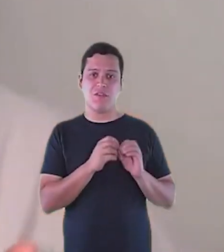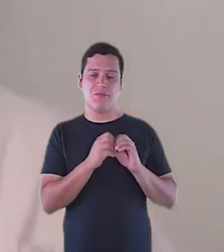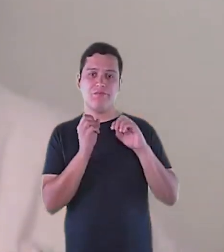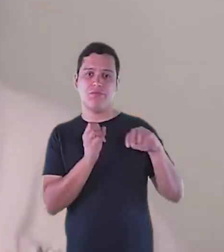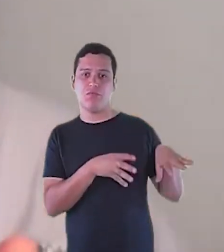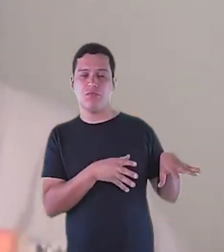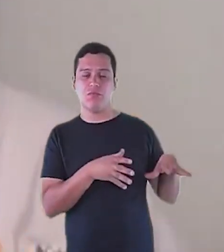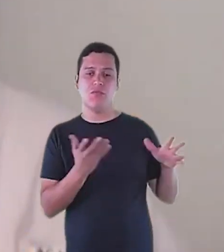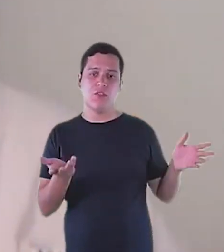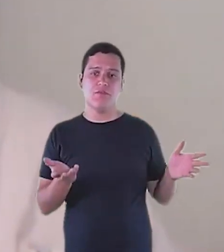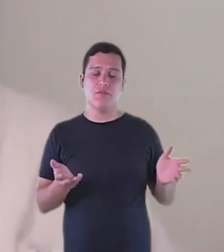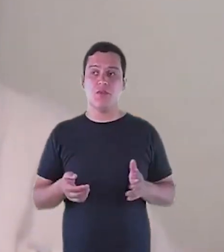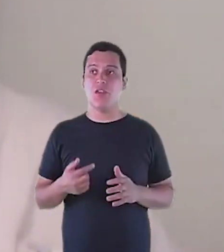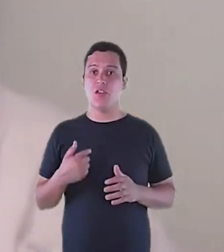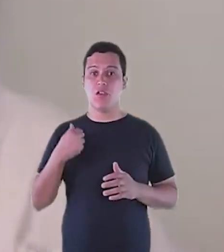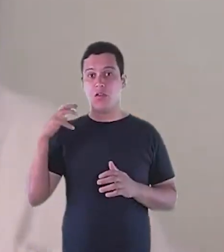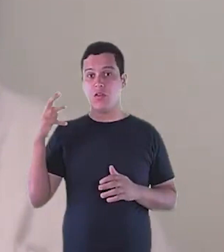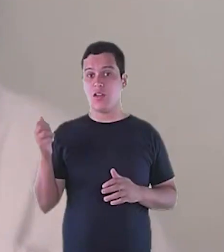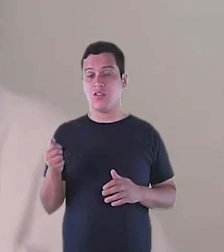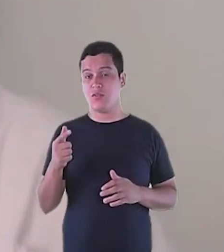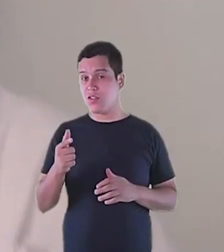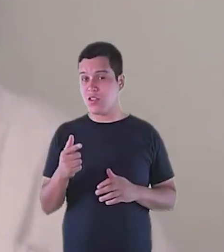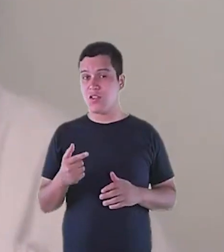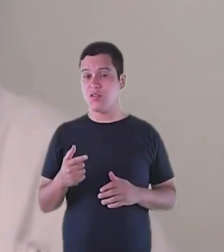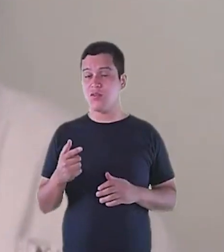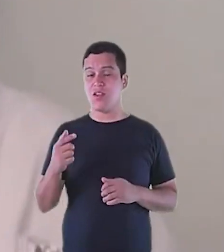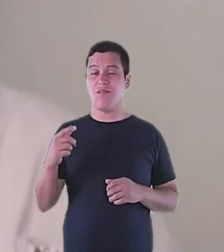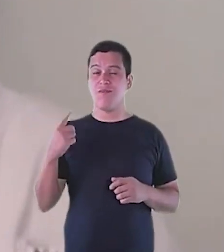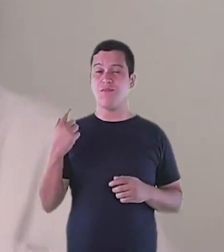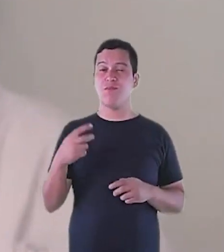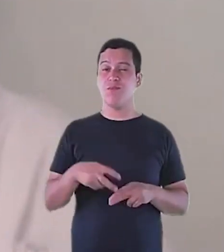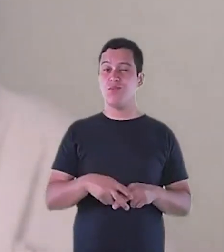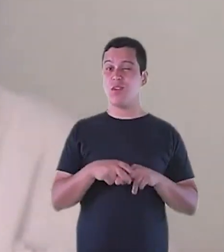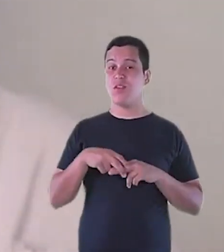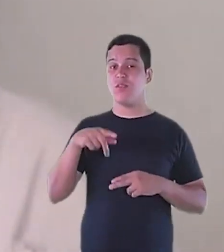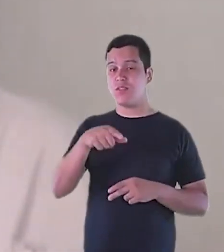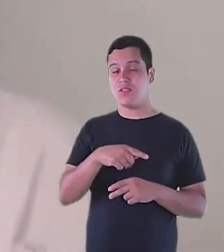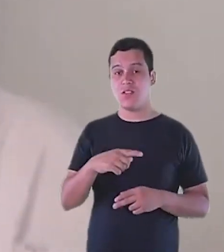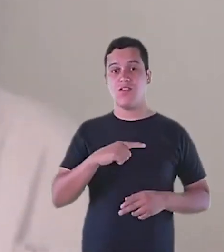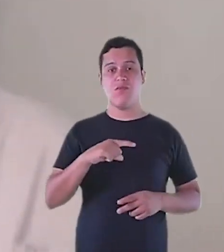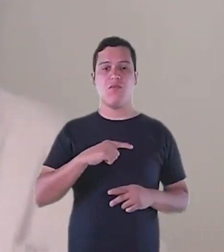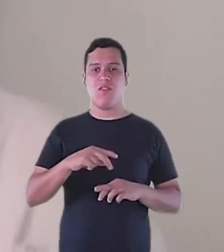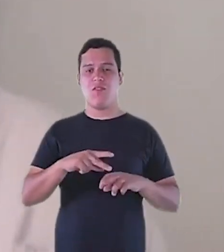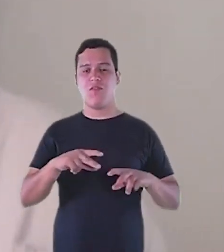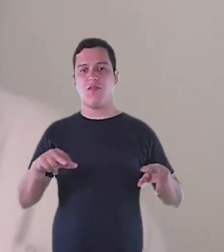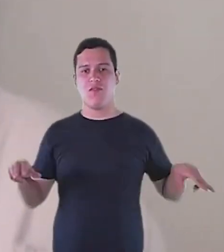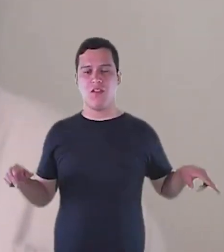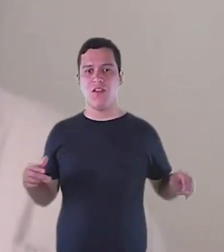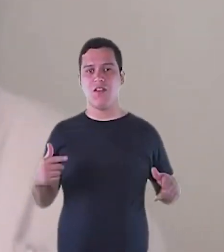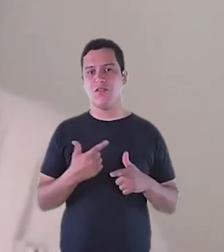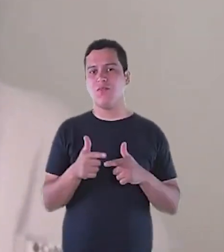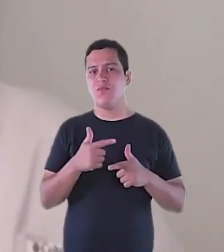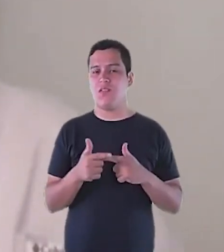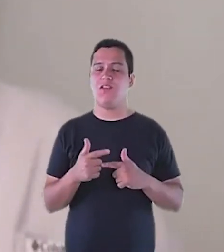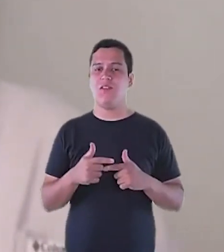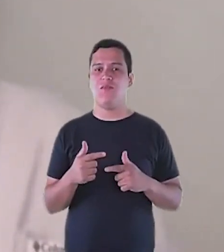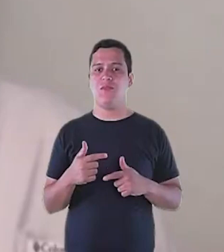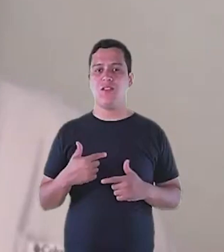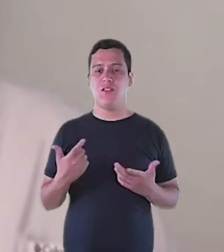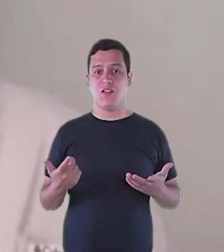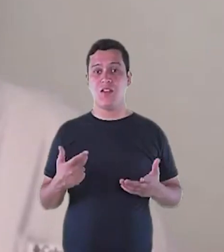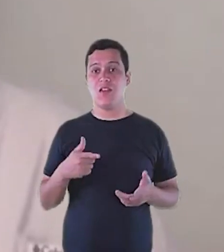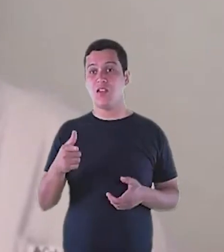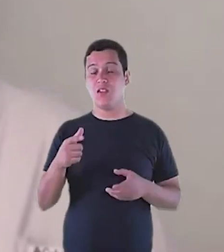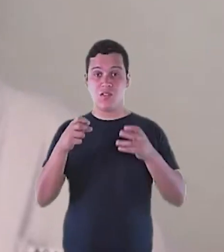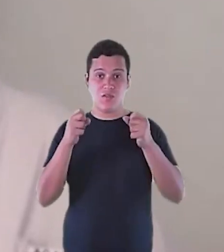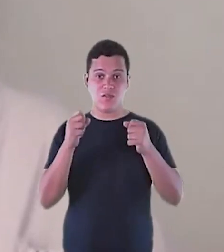está na origem dos nossos problemas atuais. O fato do Brasil nunca ter feito essa segunda abolição explica